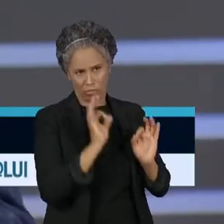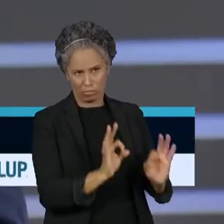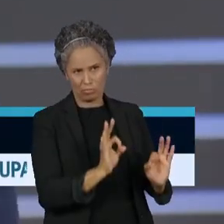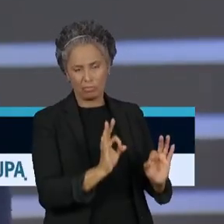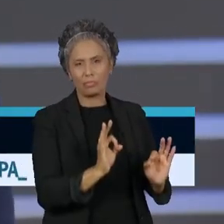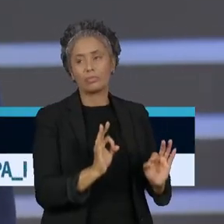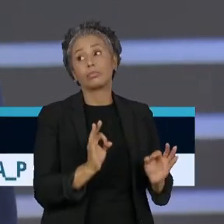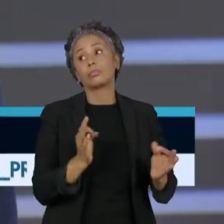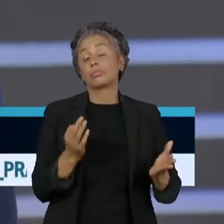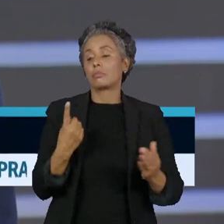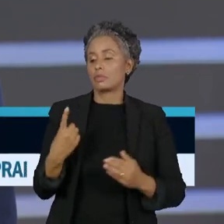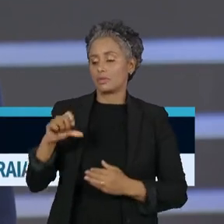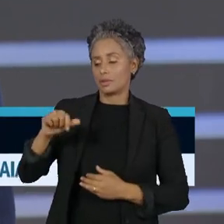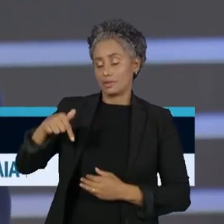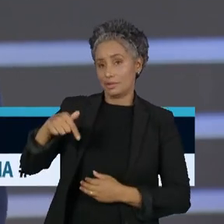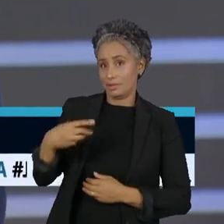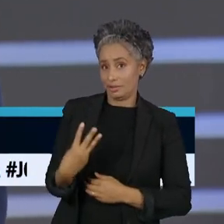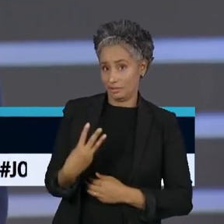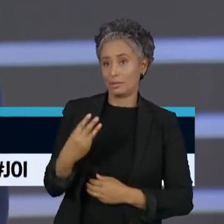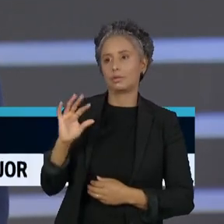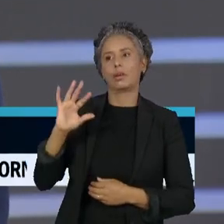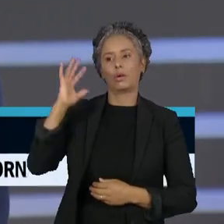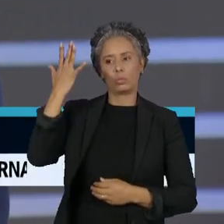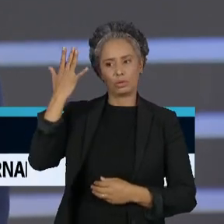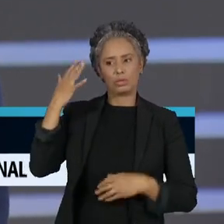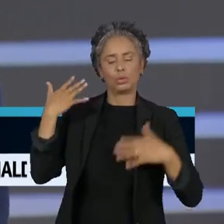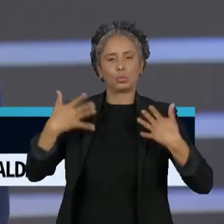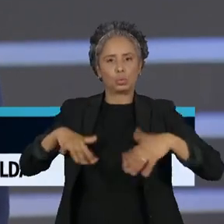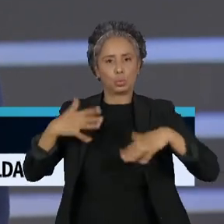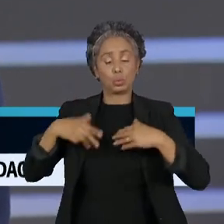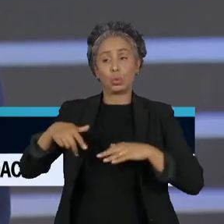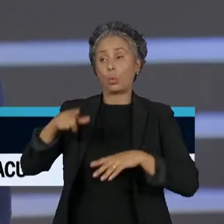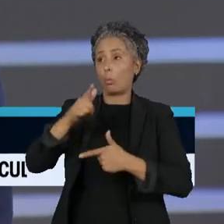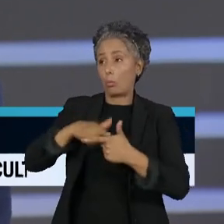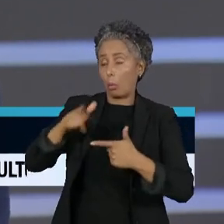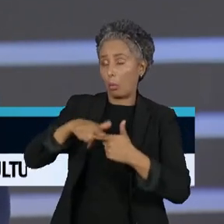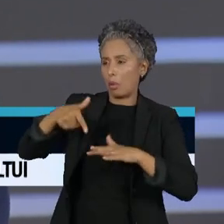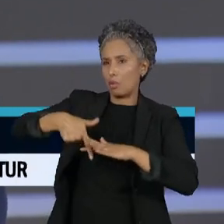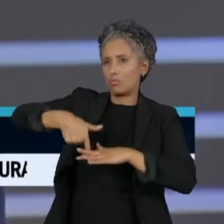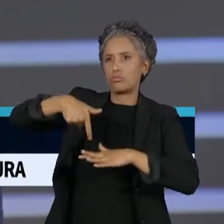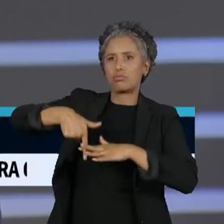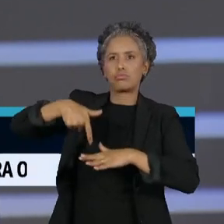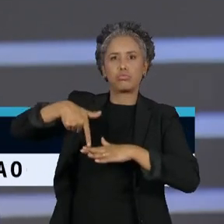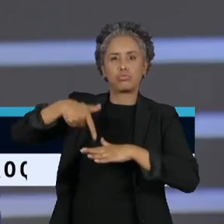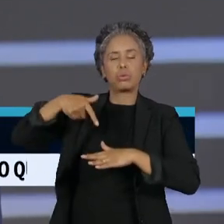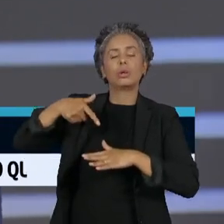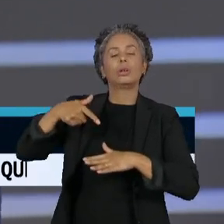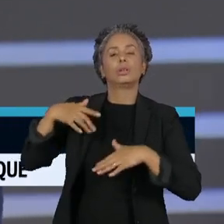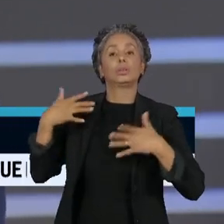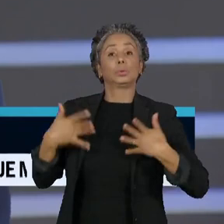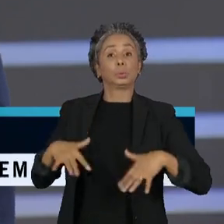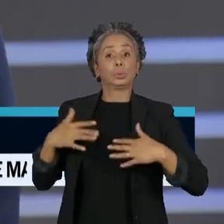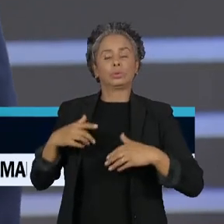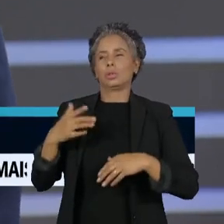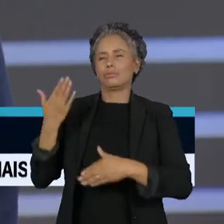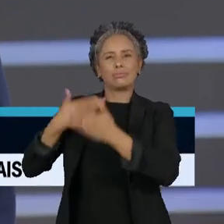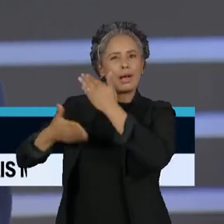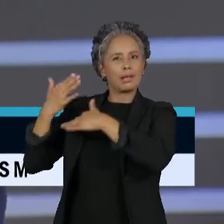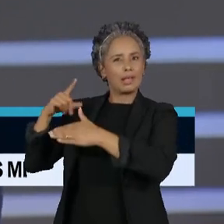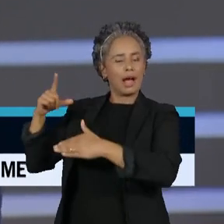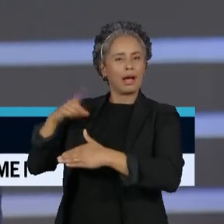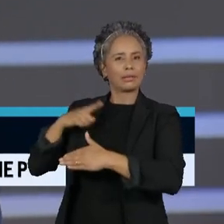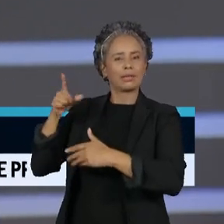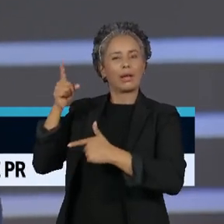que sou mais velho aqui, em 73, a guerra do Kippur criou uma crise pelo boicote na exportação